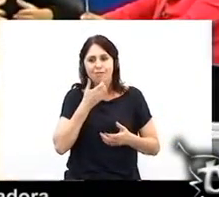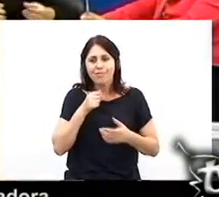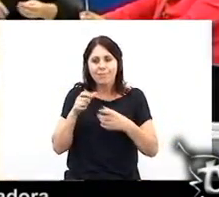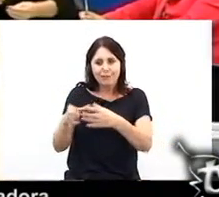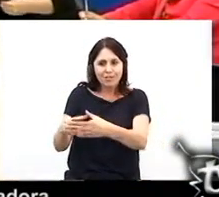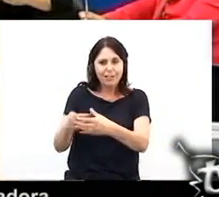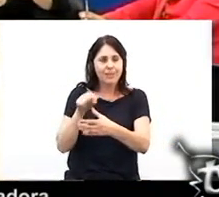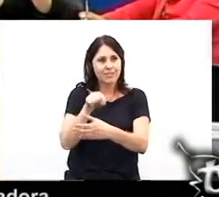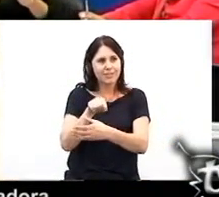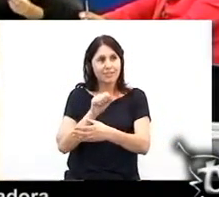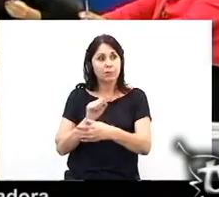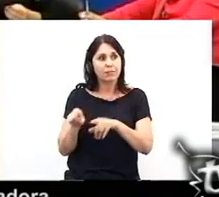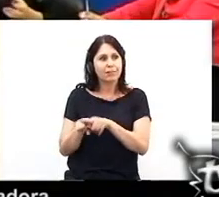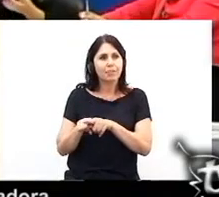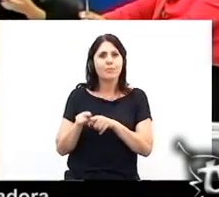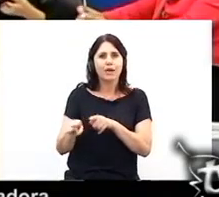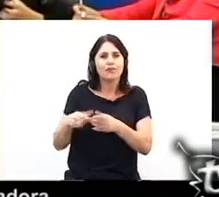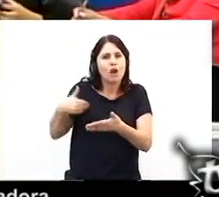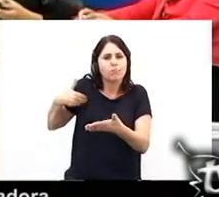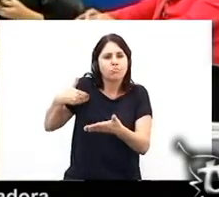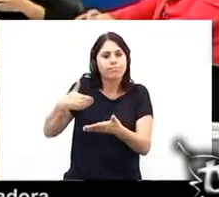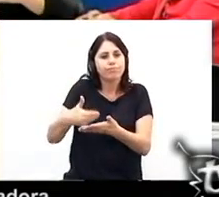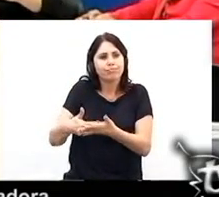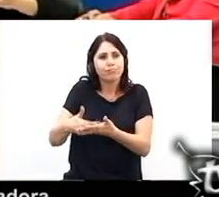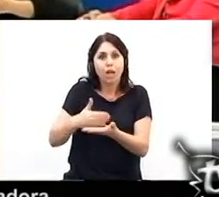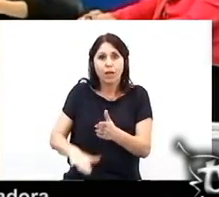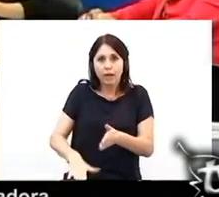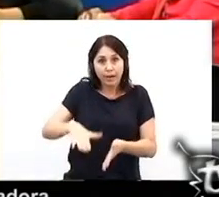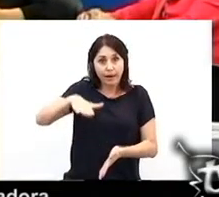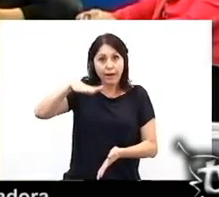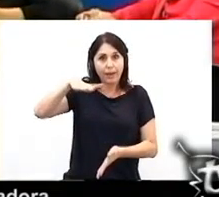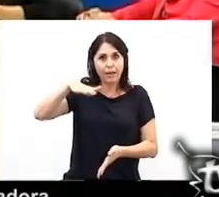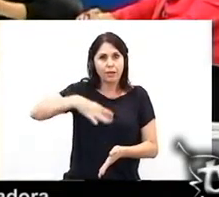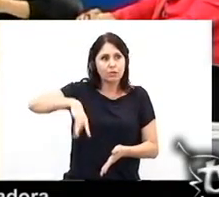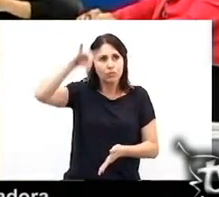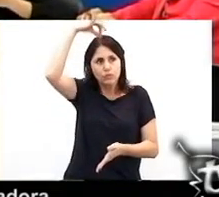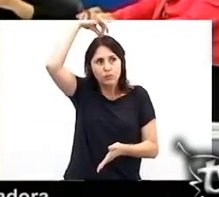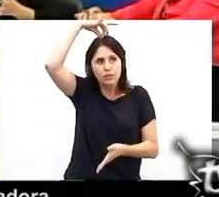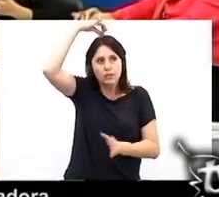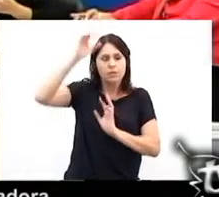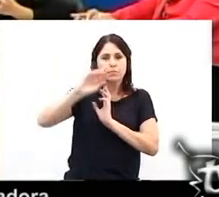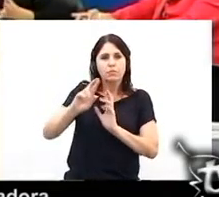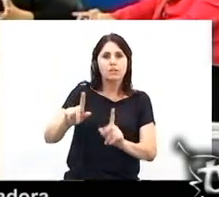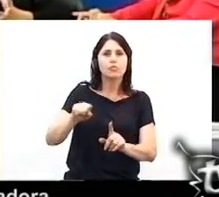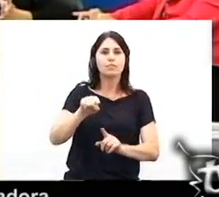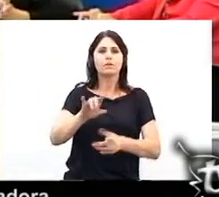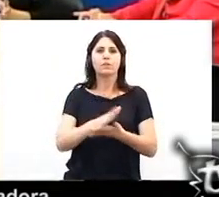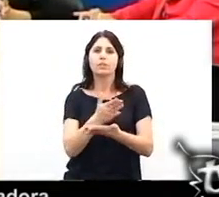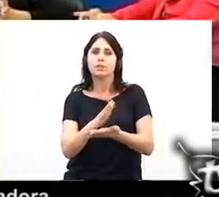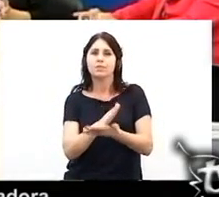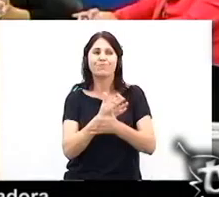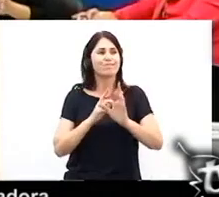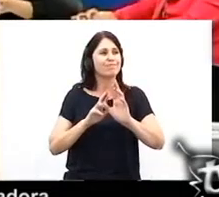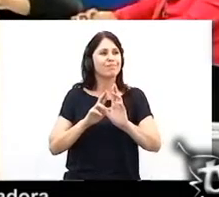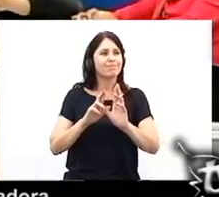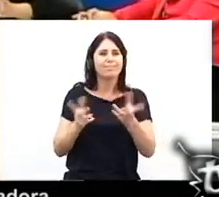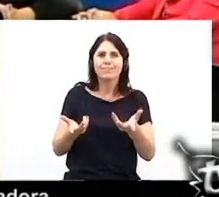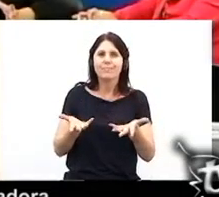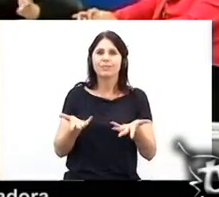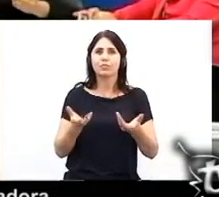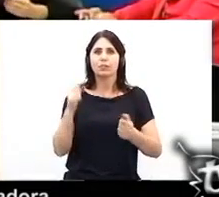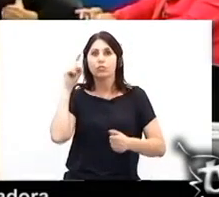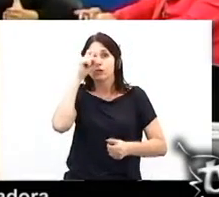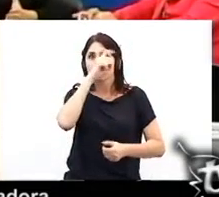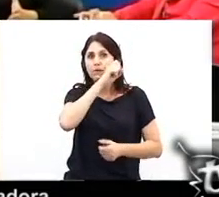né? E isso passa pela questão da educação. Raquel, vocês têm várias ações que estão sendo